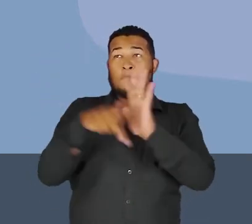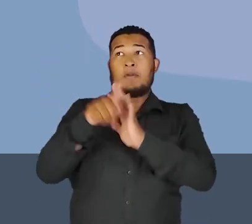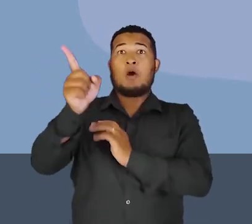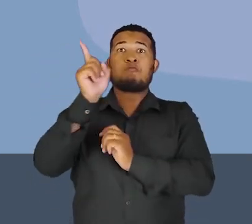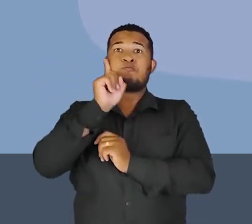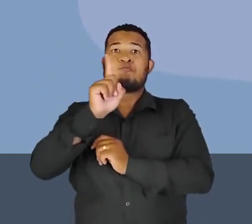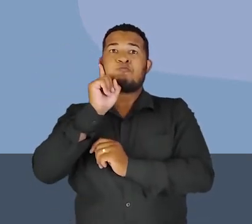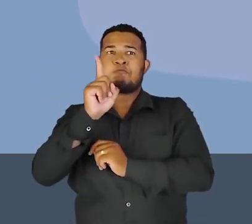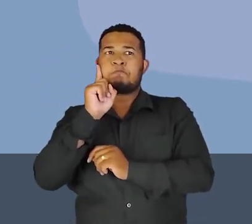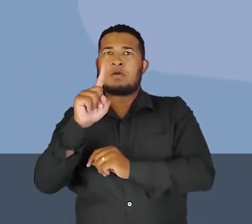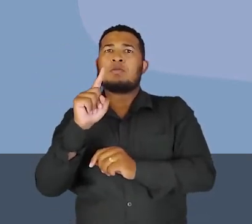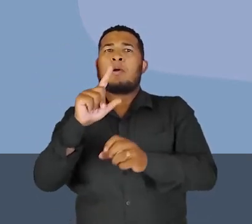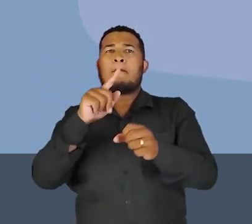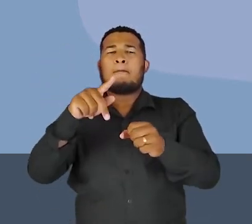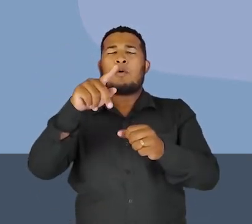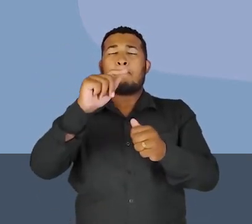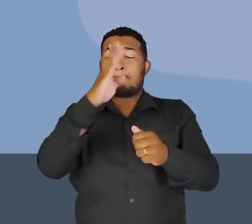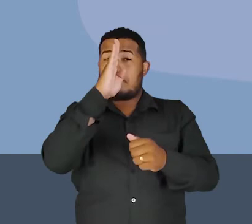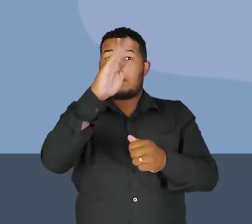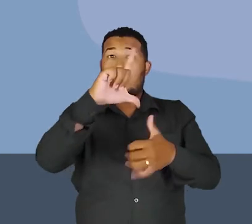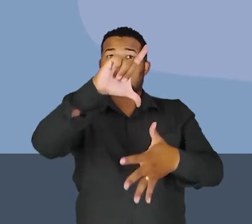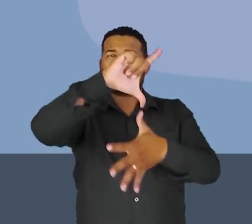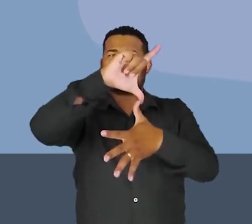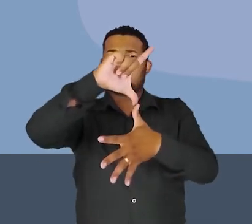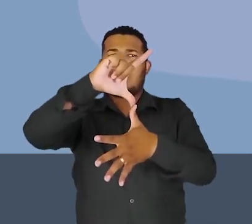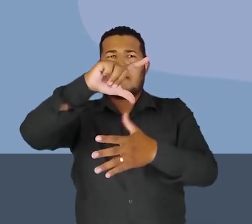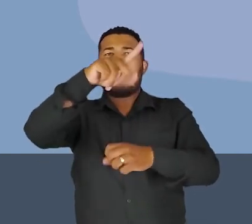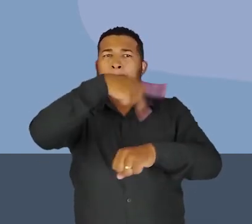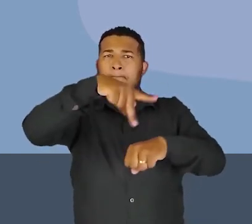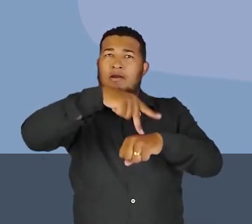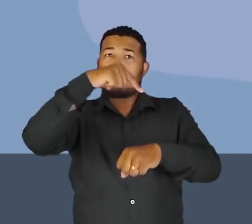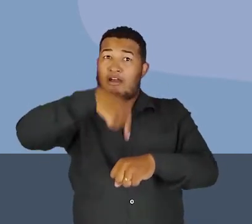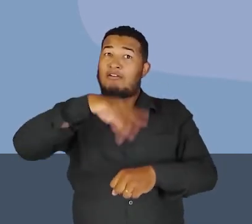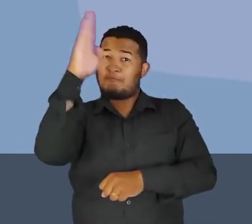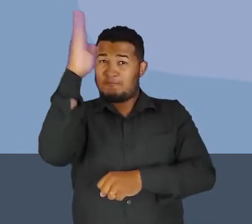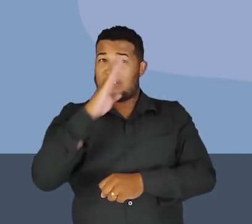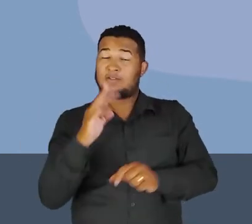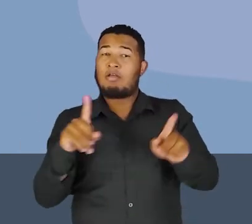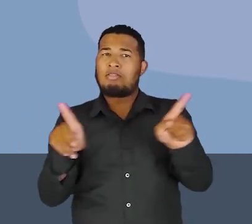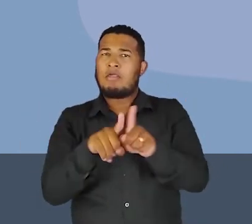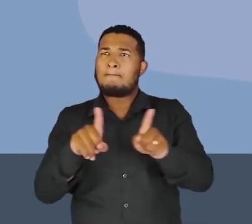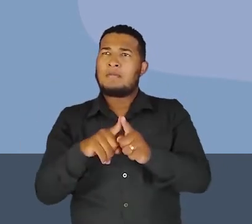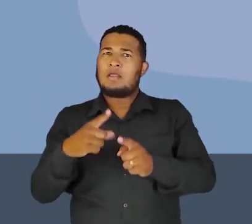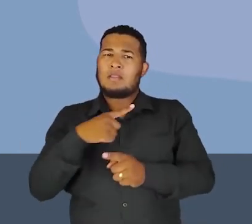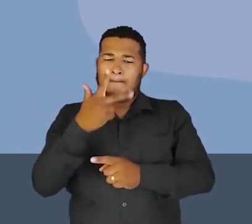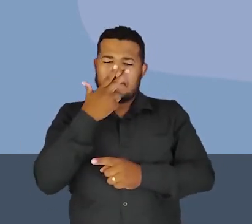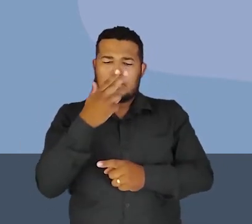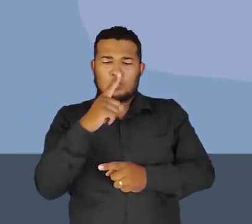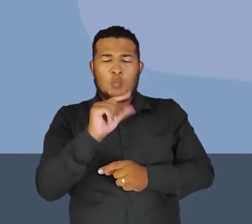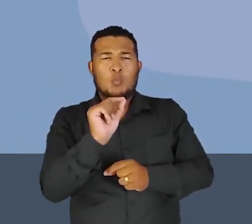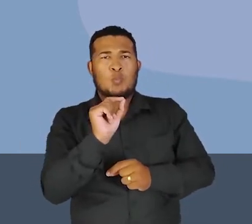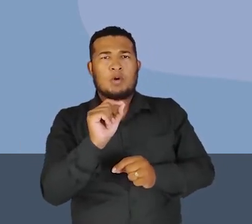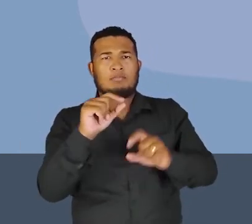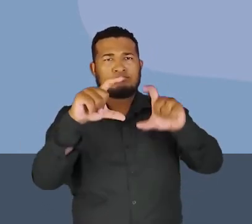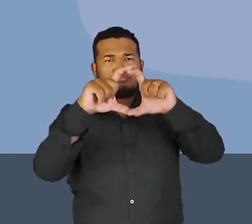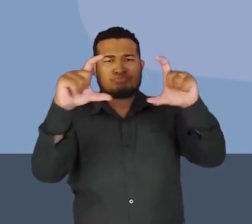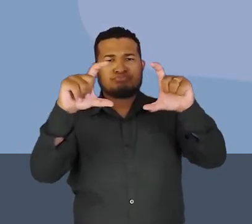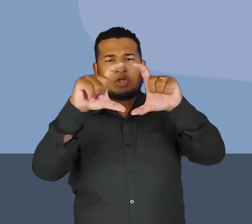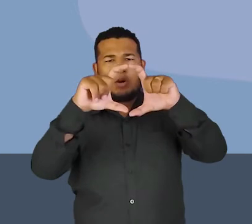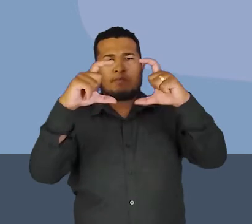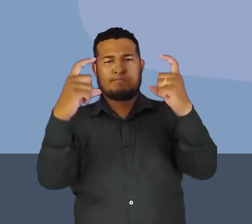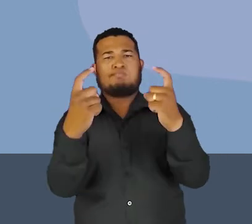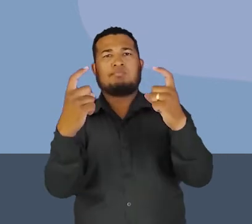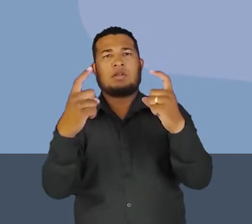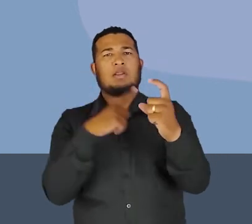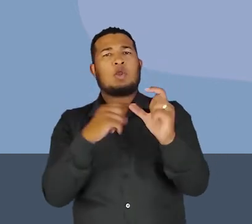nos outros países, na América Latina principalmente, e nós aqui especificamente, e ele imprime ali debaixo da